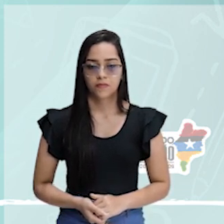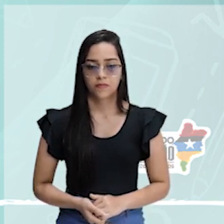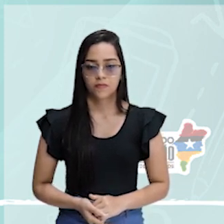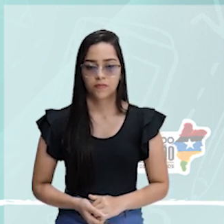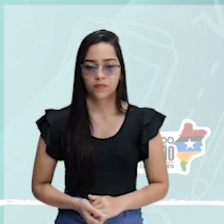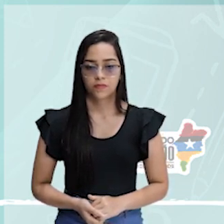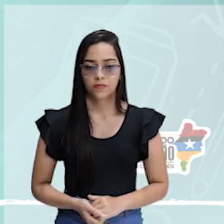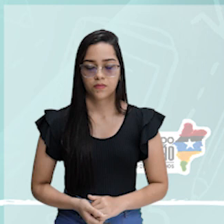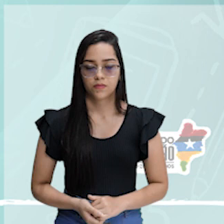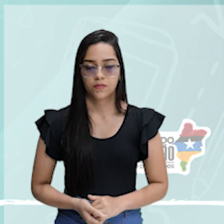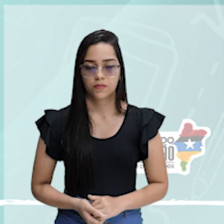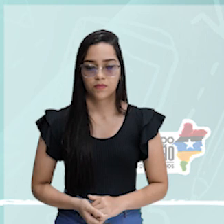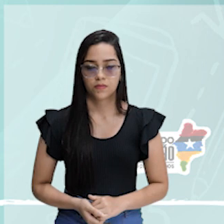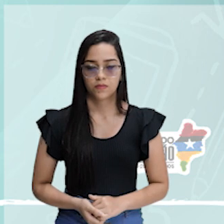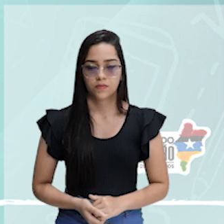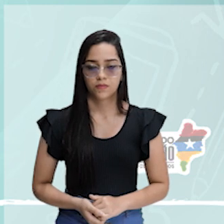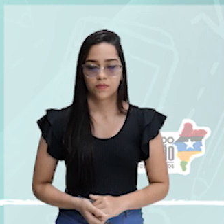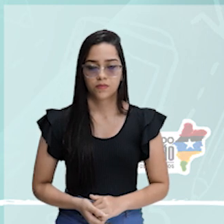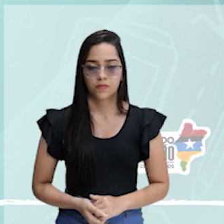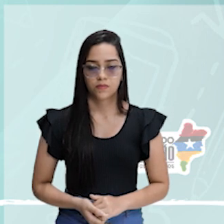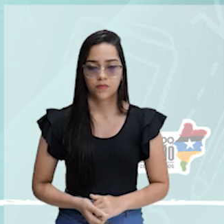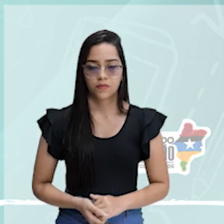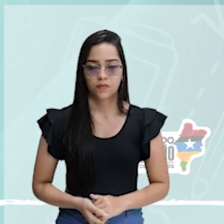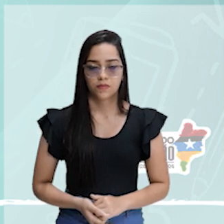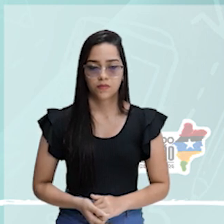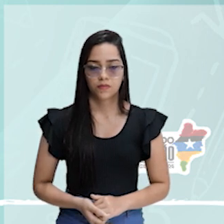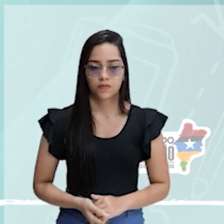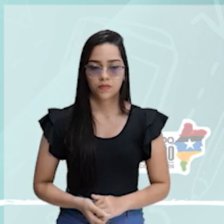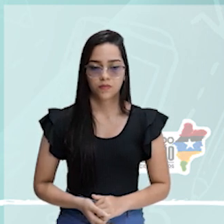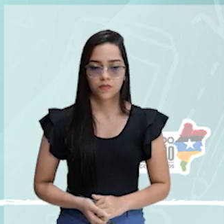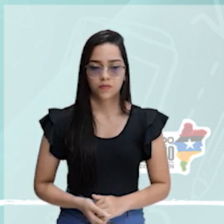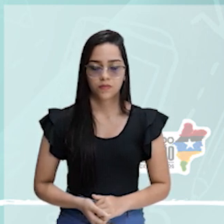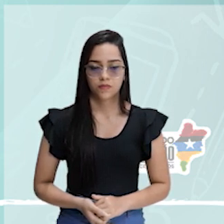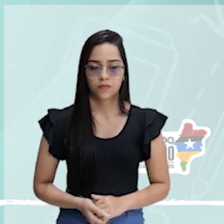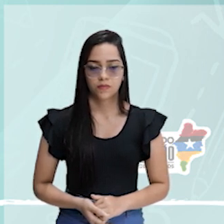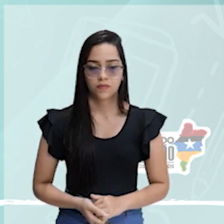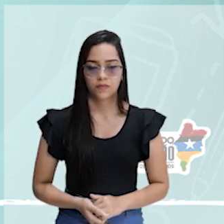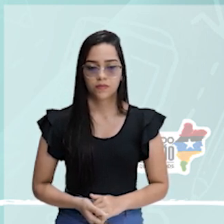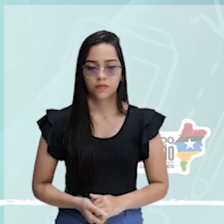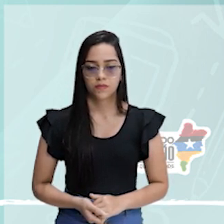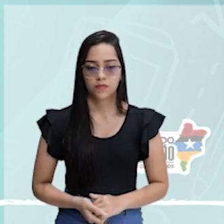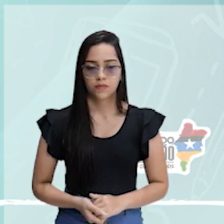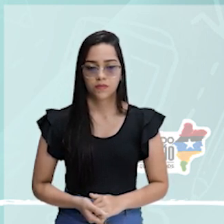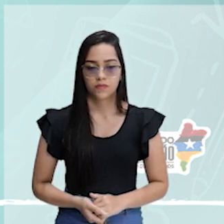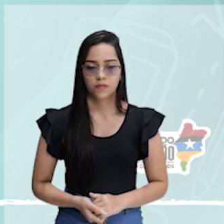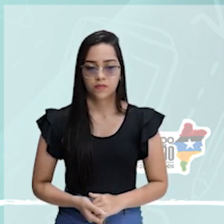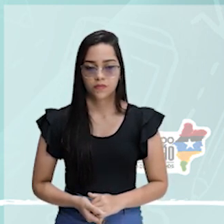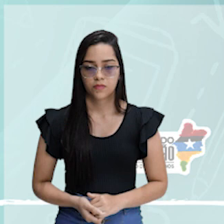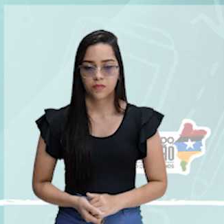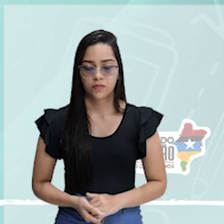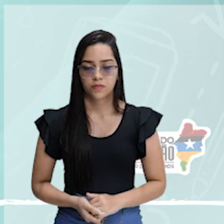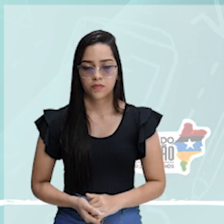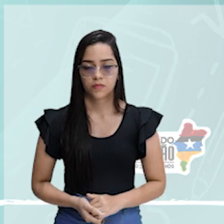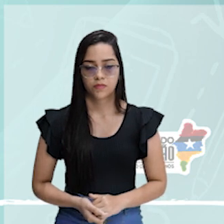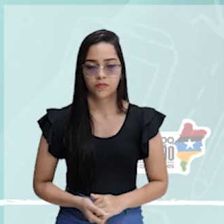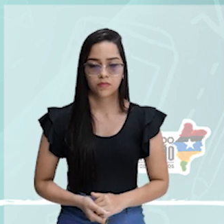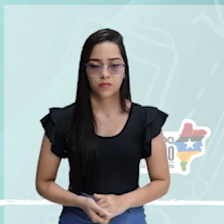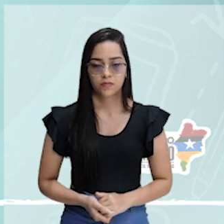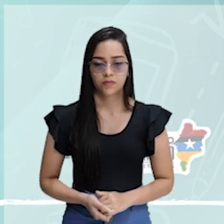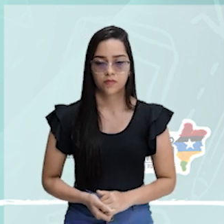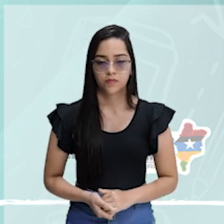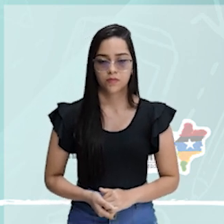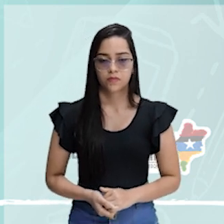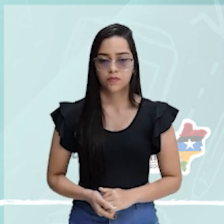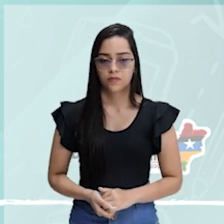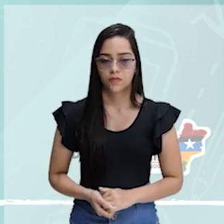segundo. A potência mecânica transmitida pelos cabos é de 23 kW. Então, qual a